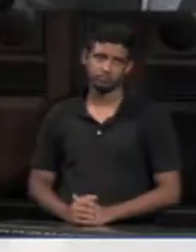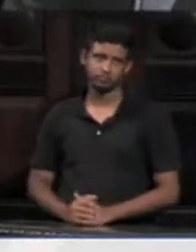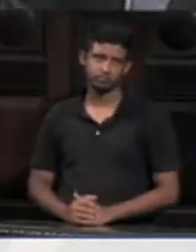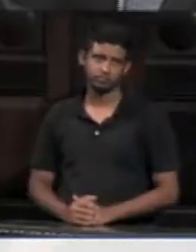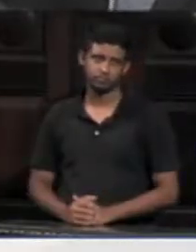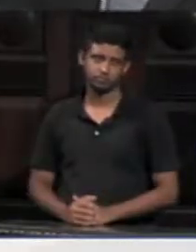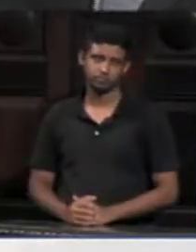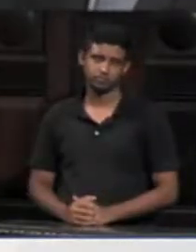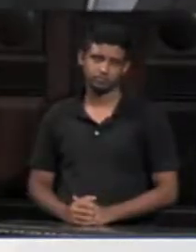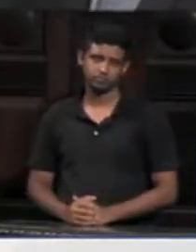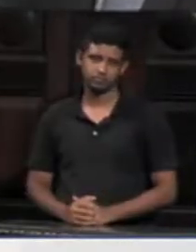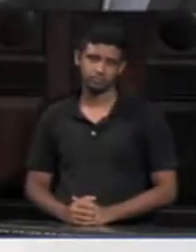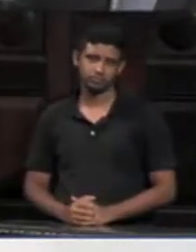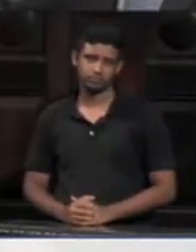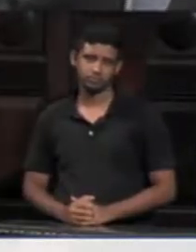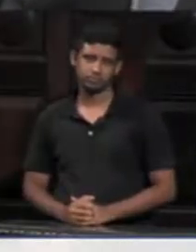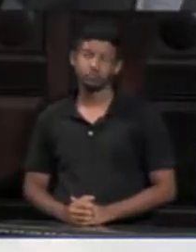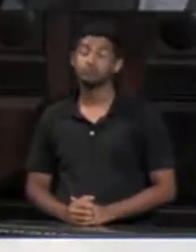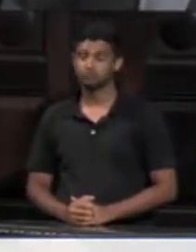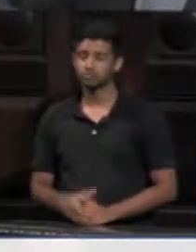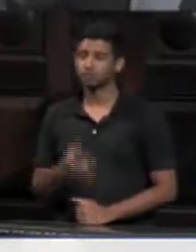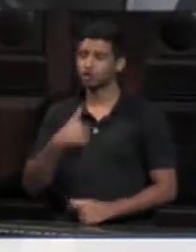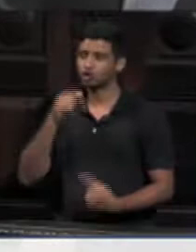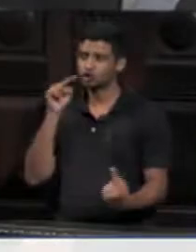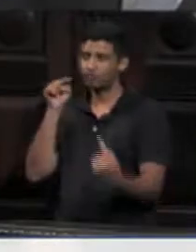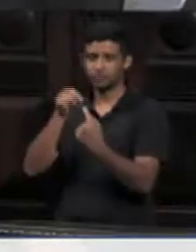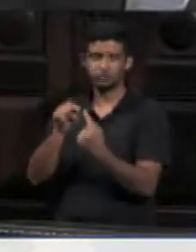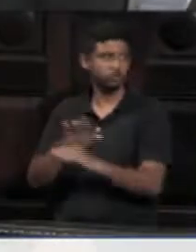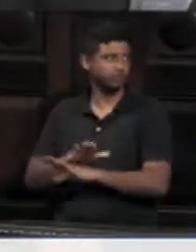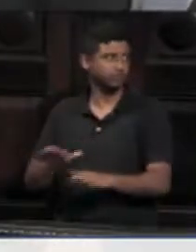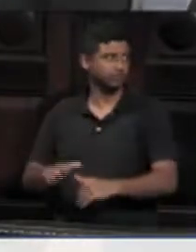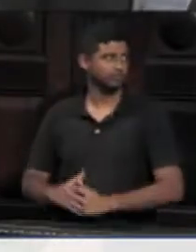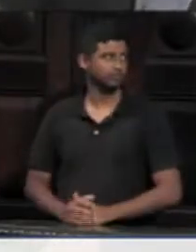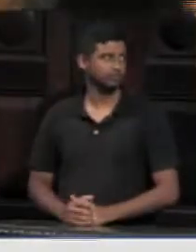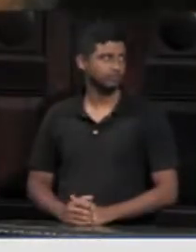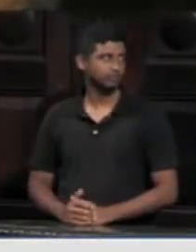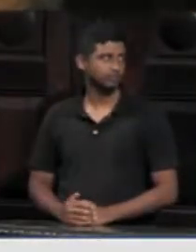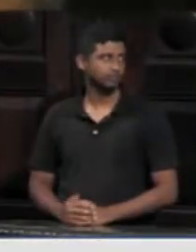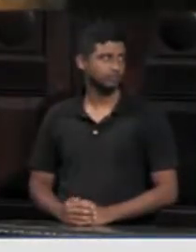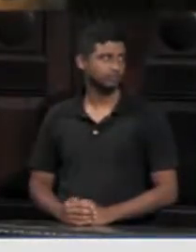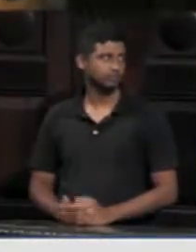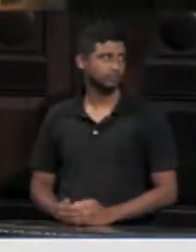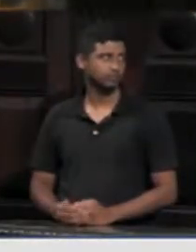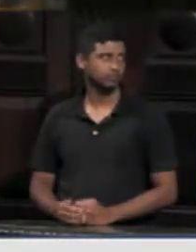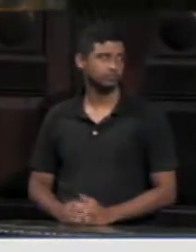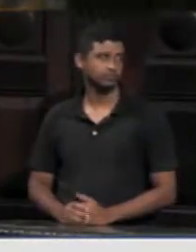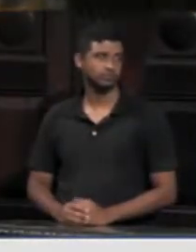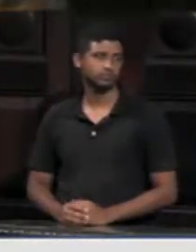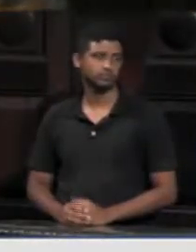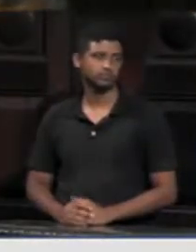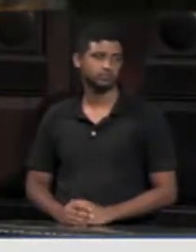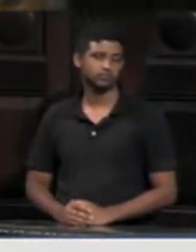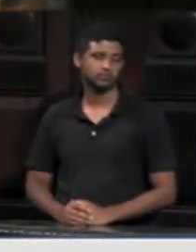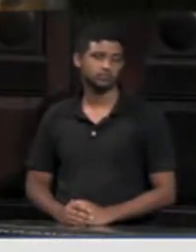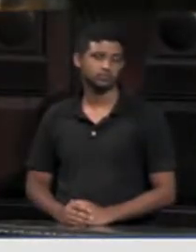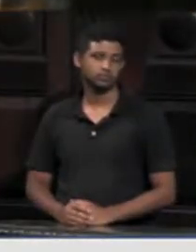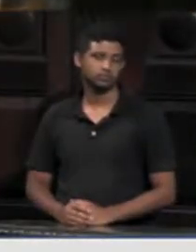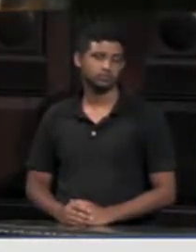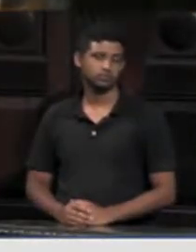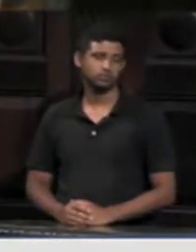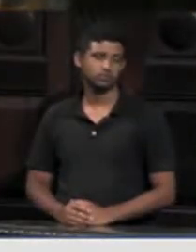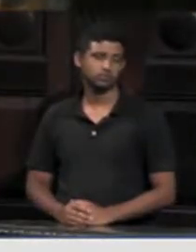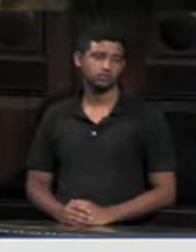Esse foi o grande objetivo. Já há previsão da literatura estrangeira, 1% da empresa.